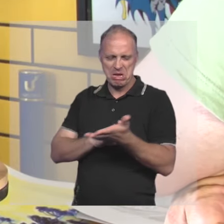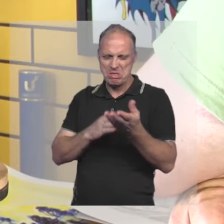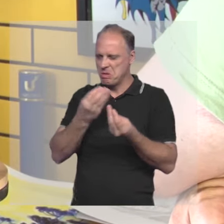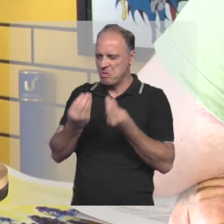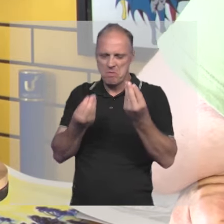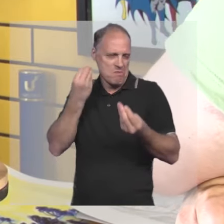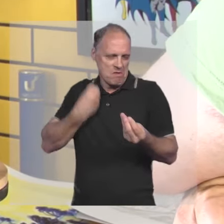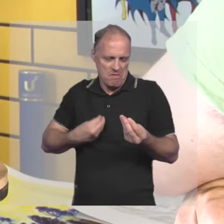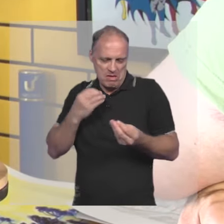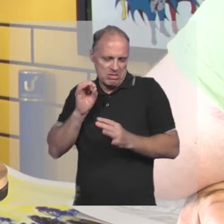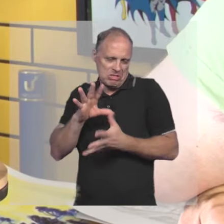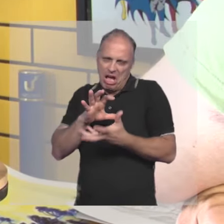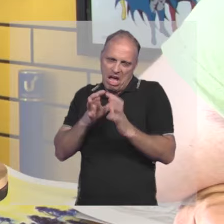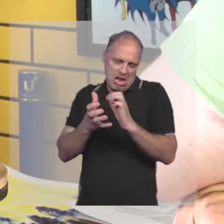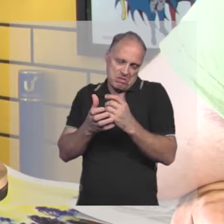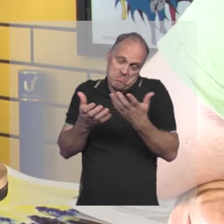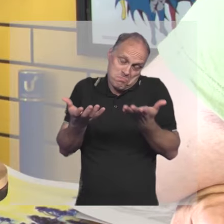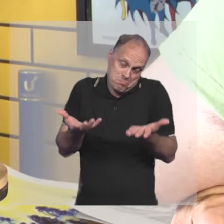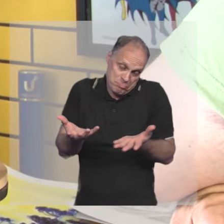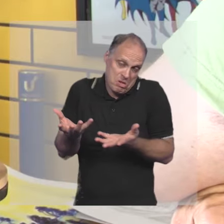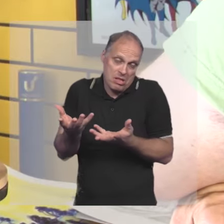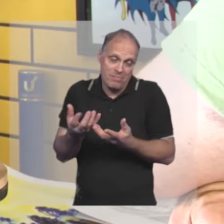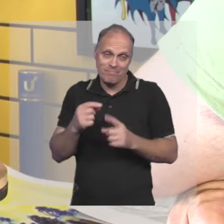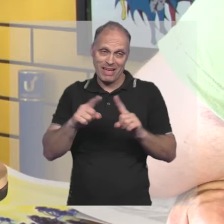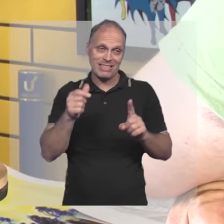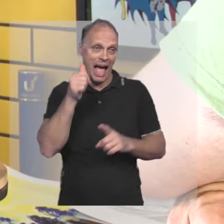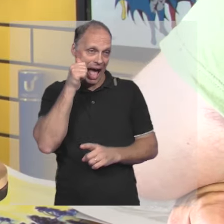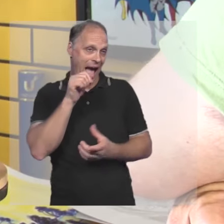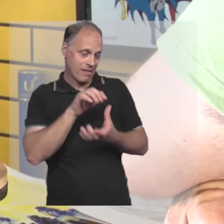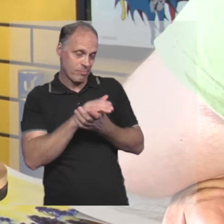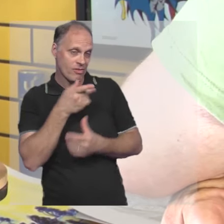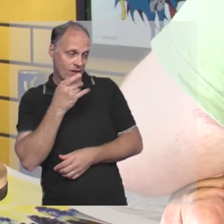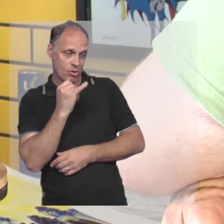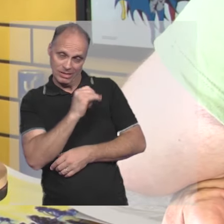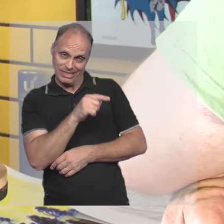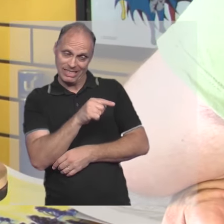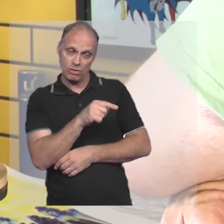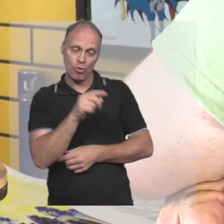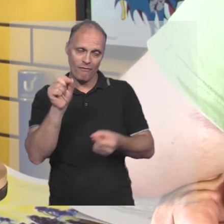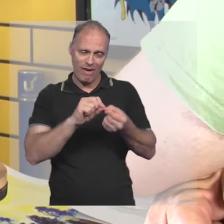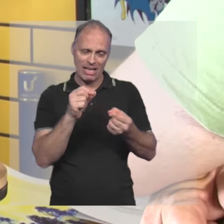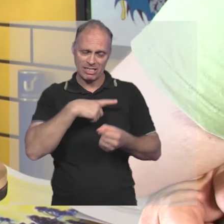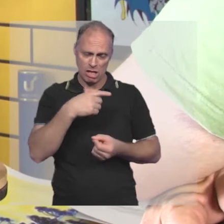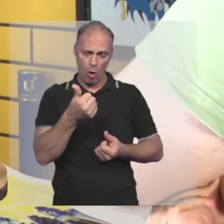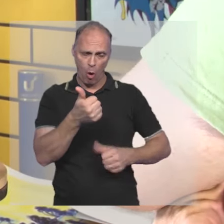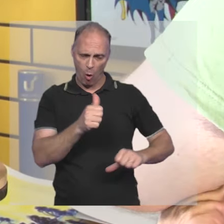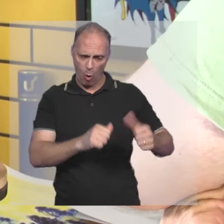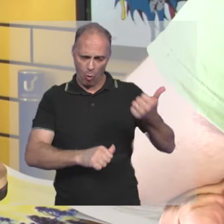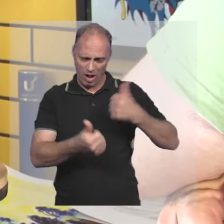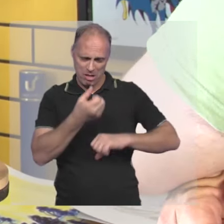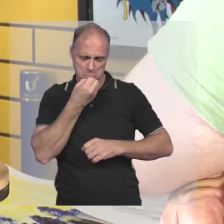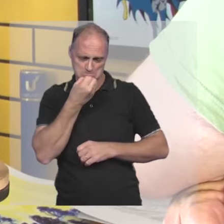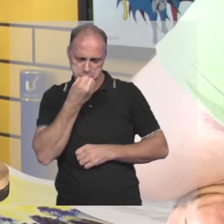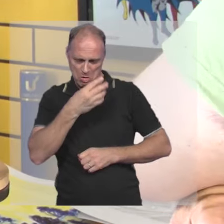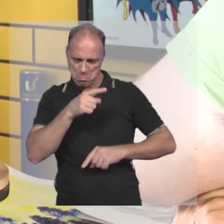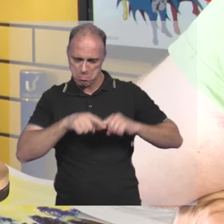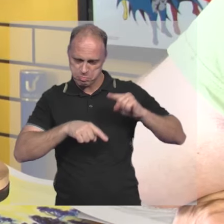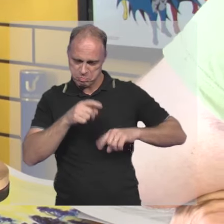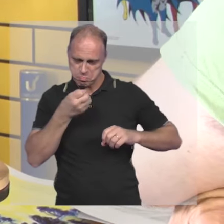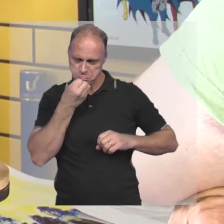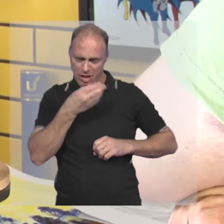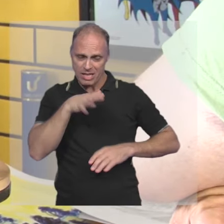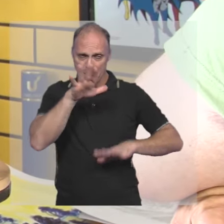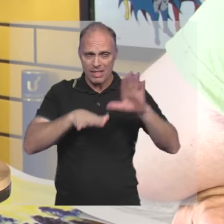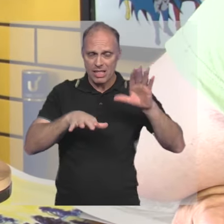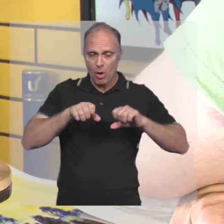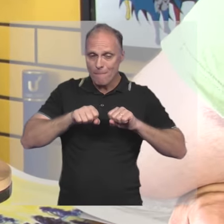conseguir sobreviver disso. Só que aí a minha esposa, não, poxa, desde que tu faça com qualidade conforme